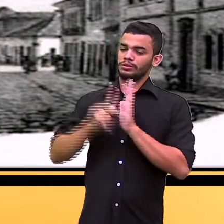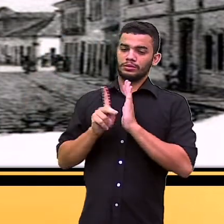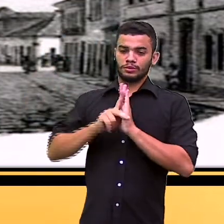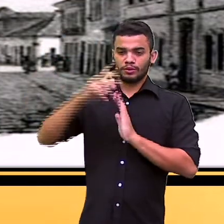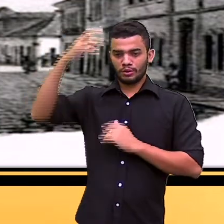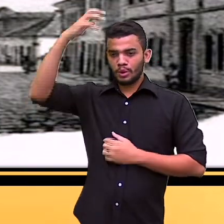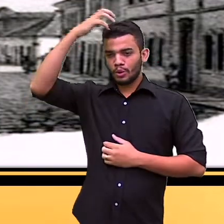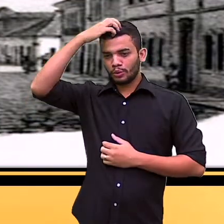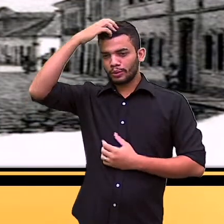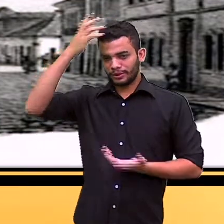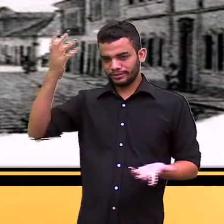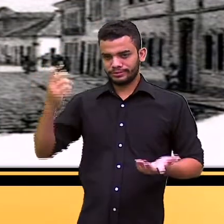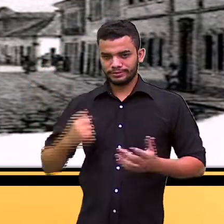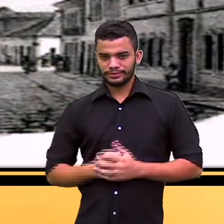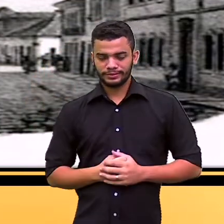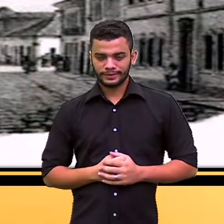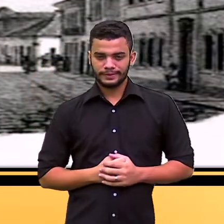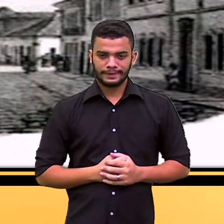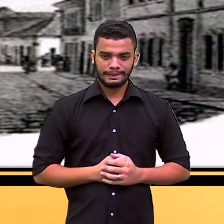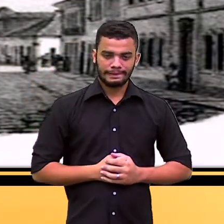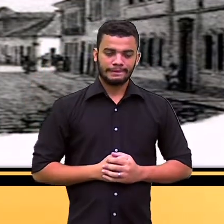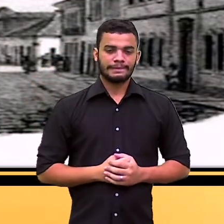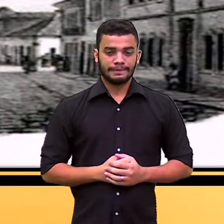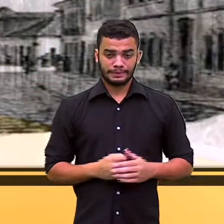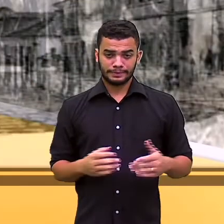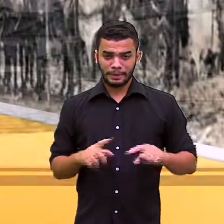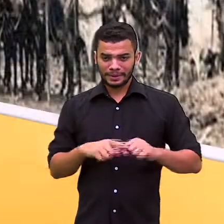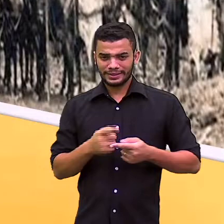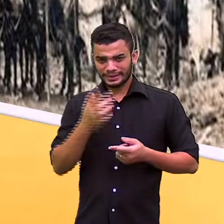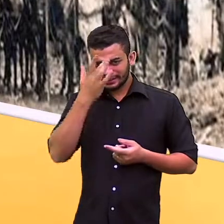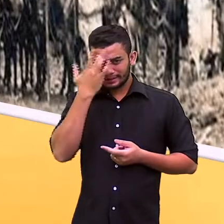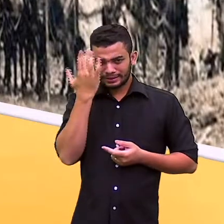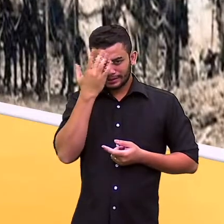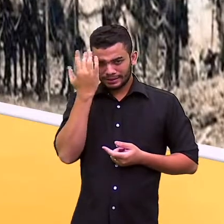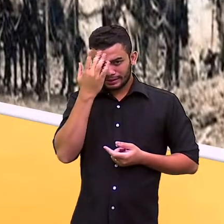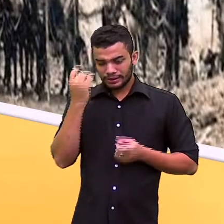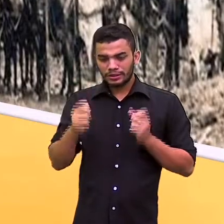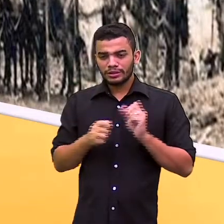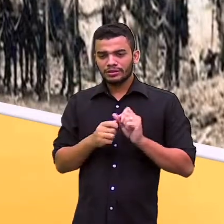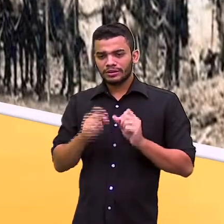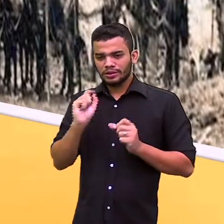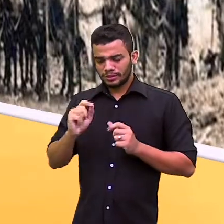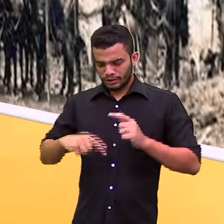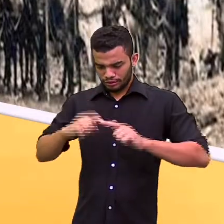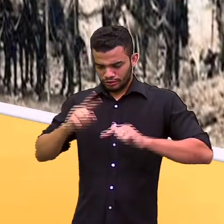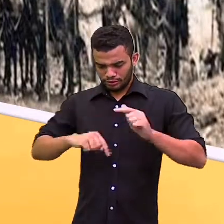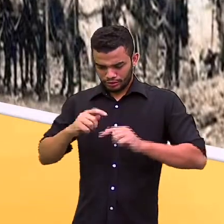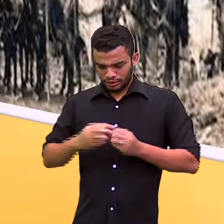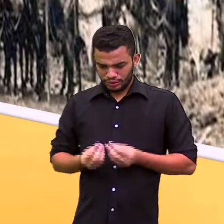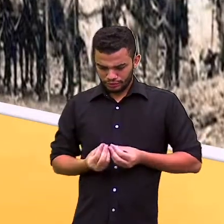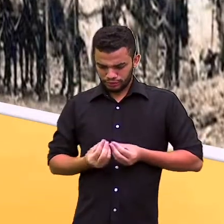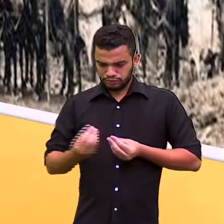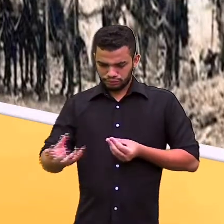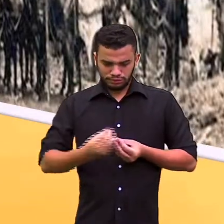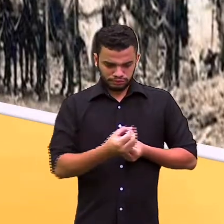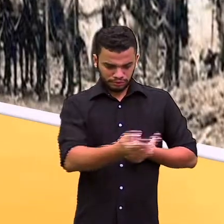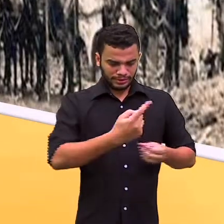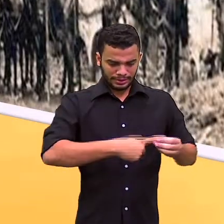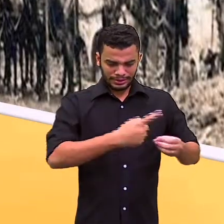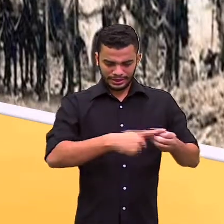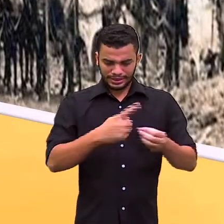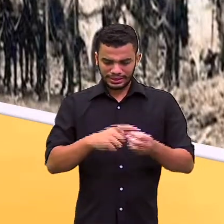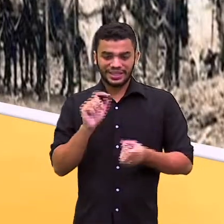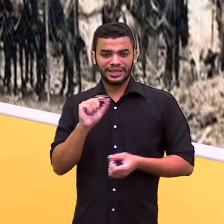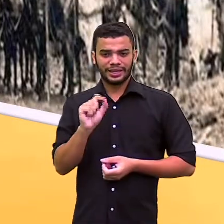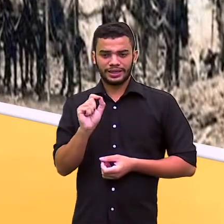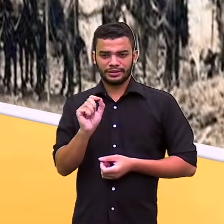para essas cidades? Agora nós vamos conhecer. Eram os tropeiros. O que são os tropeiros?